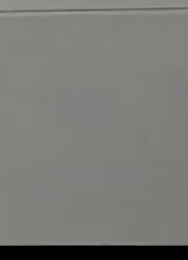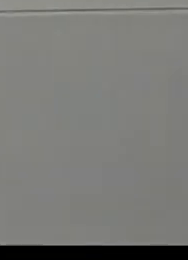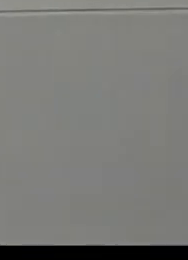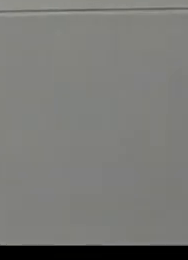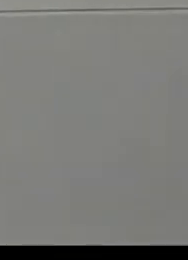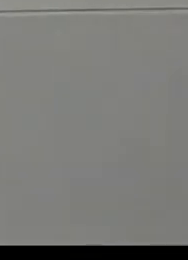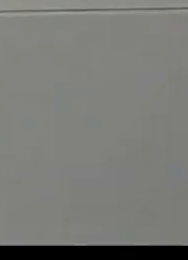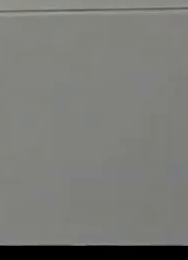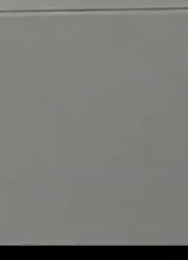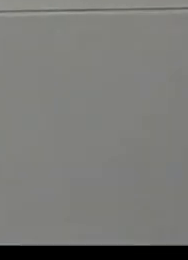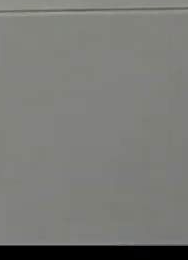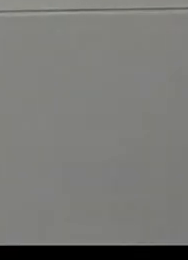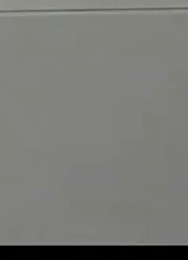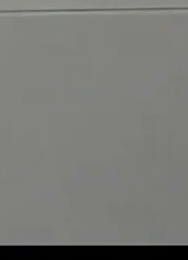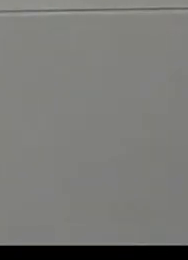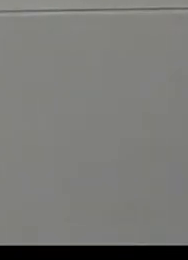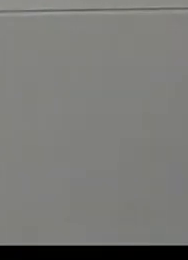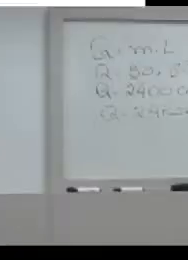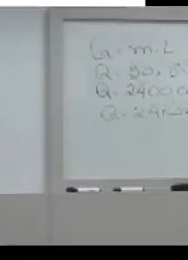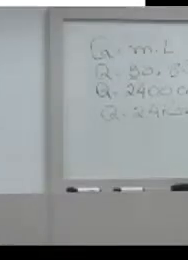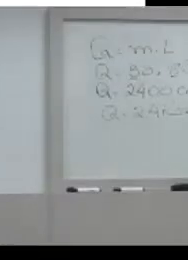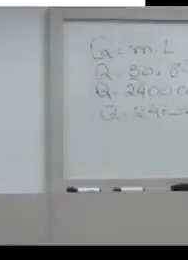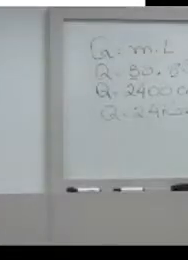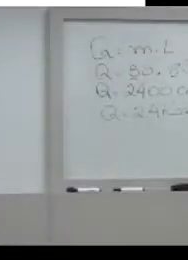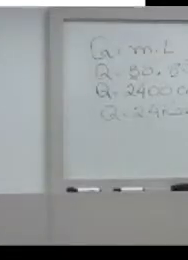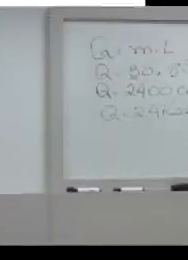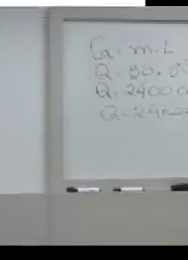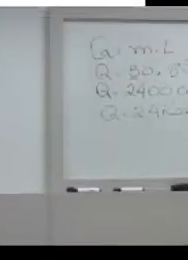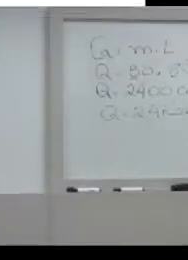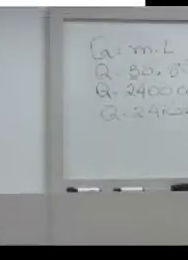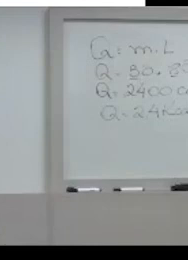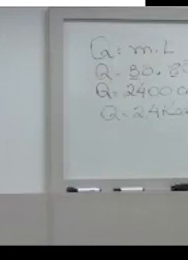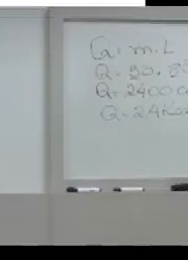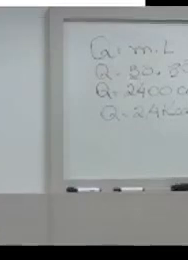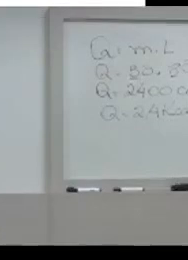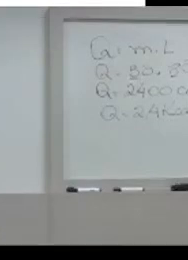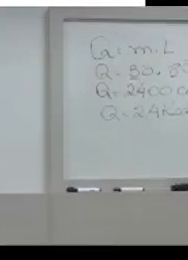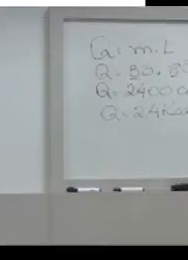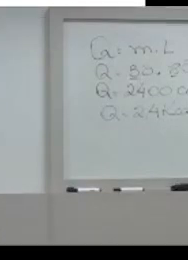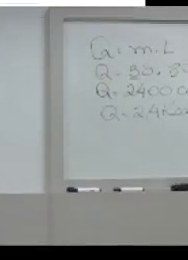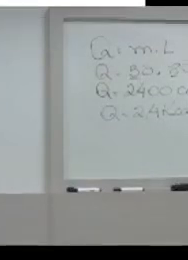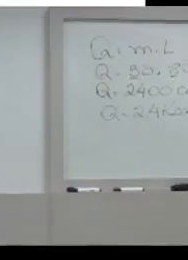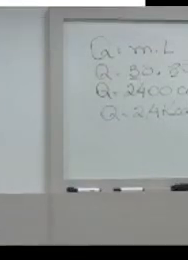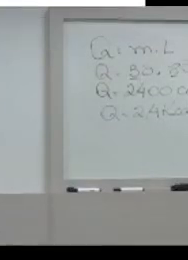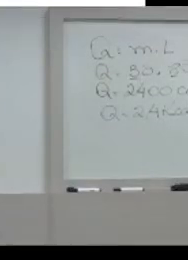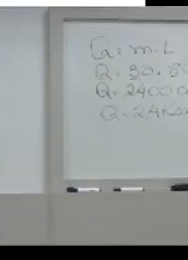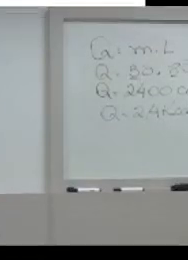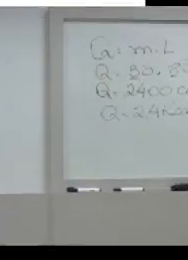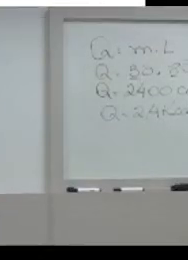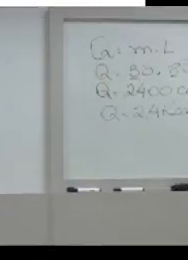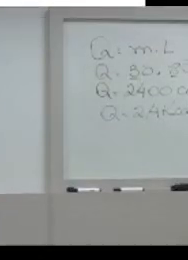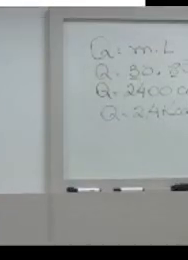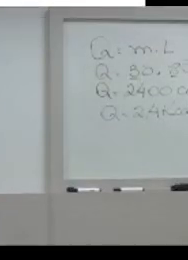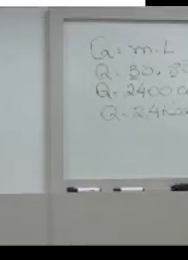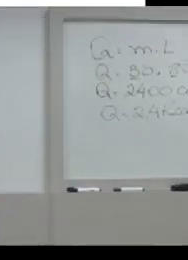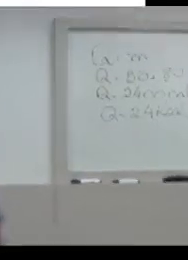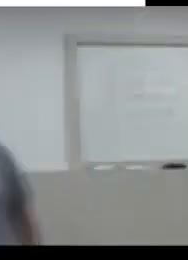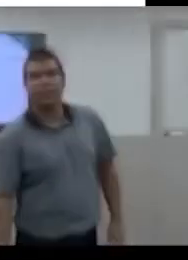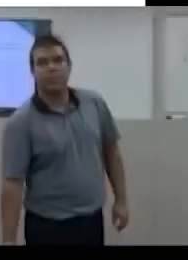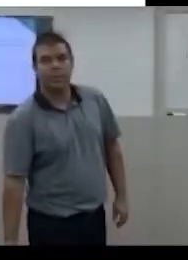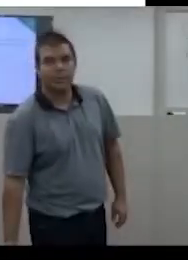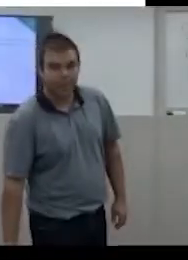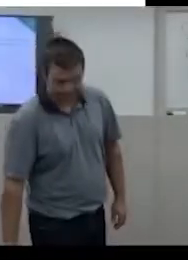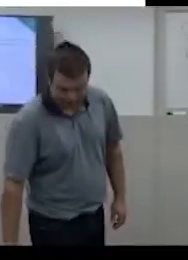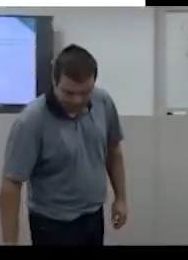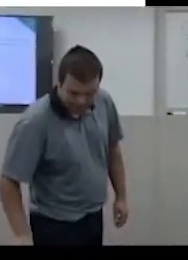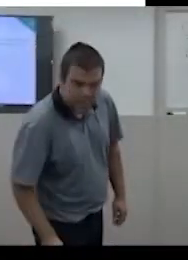precisa saber, basicamente ali, todo o componente que você vai ter das multiplicações, mas você consegue se virar muito bem, de maneira bem apropriada